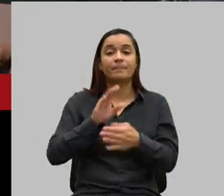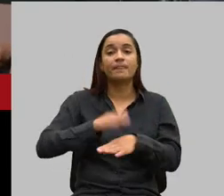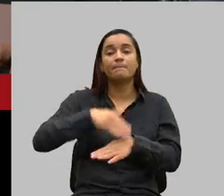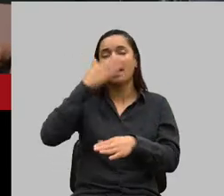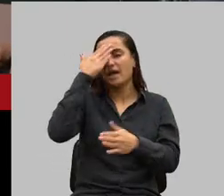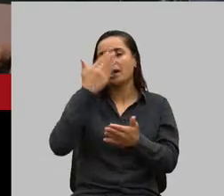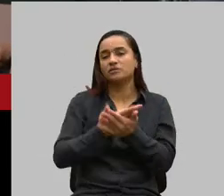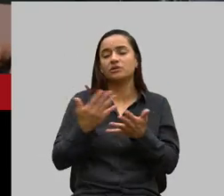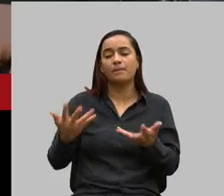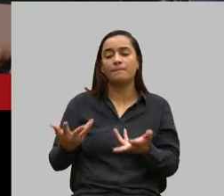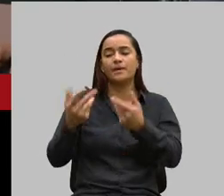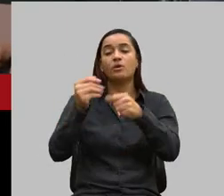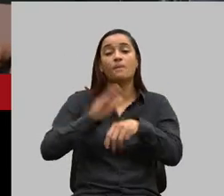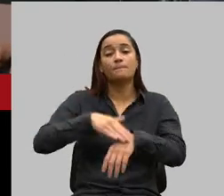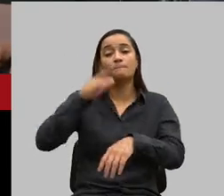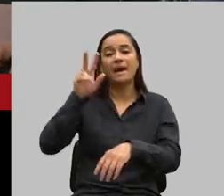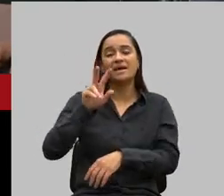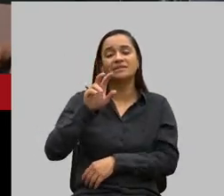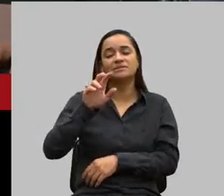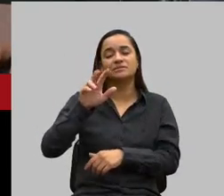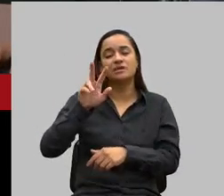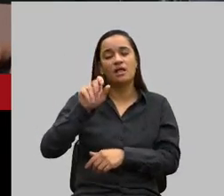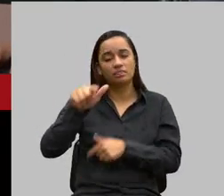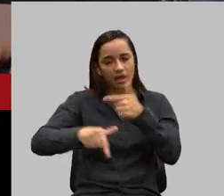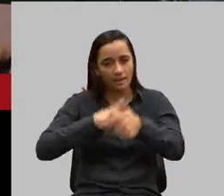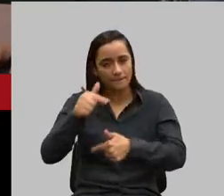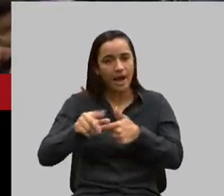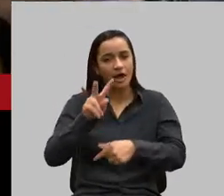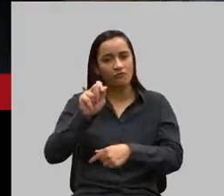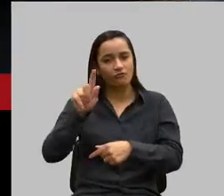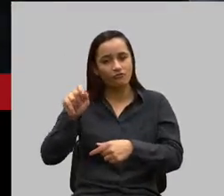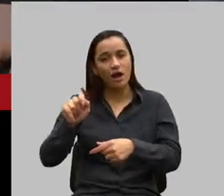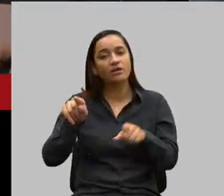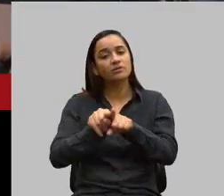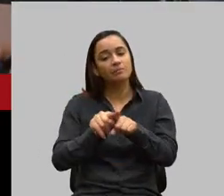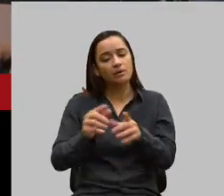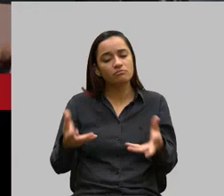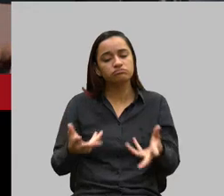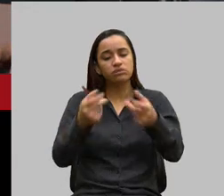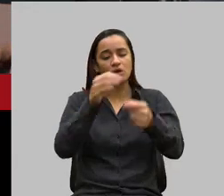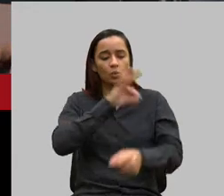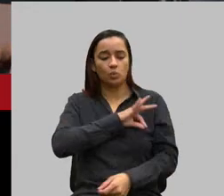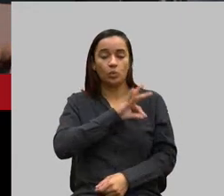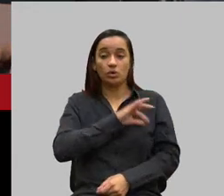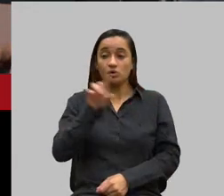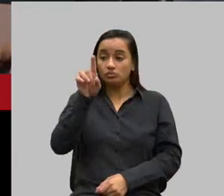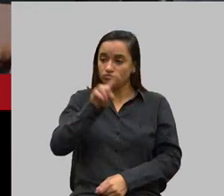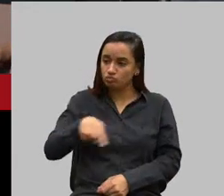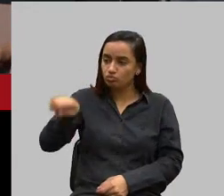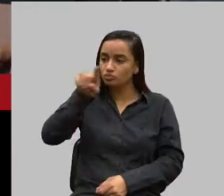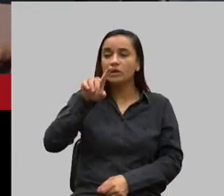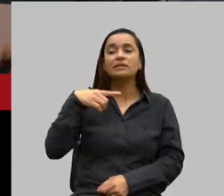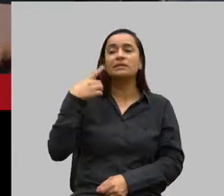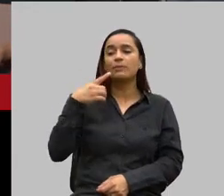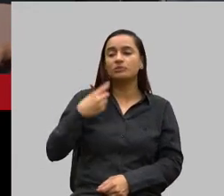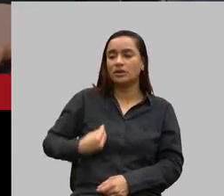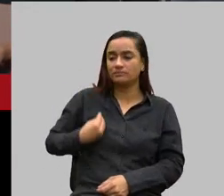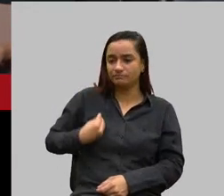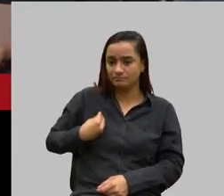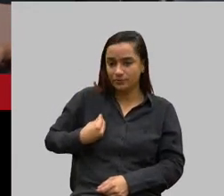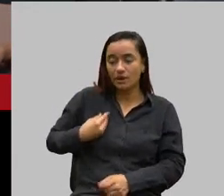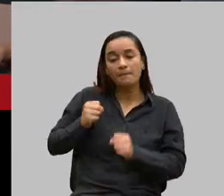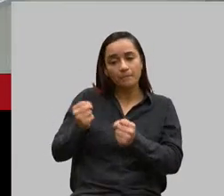Mais Emprego e de mais renda os senhores deputados que representam a região estão convidados aí a participar desse